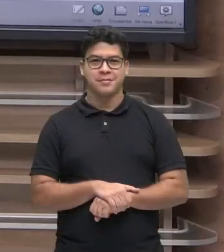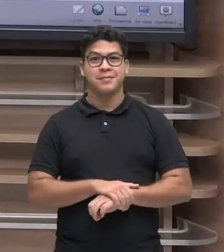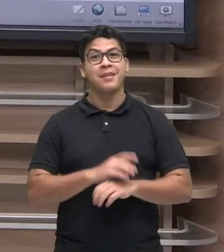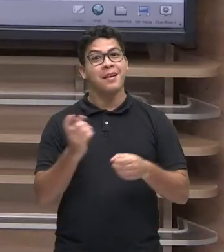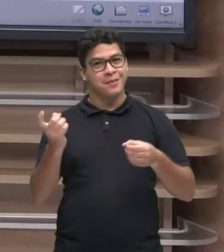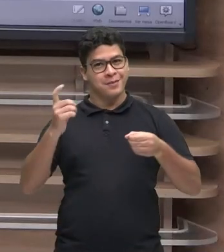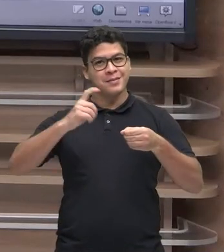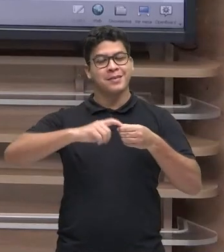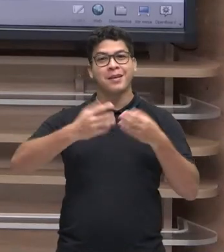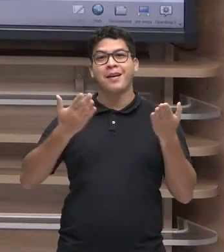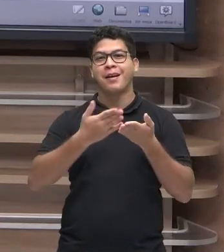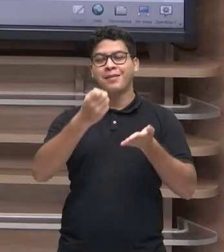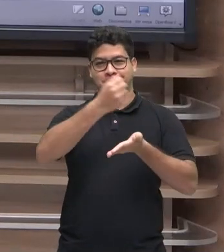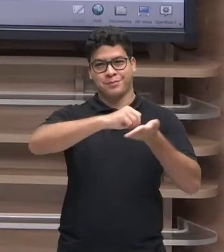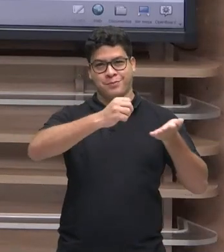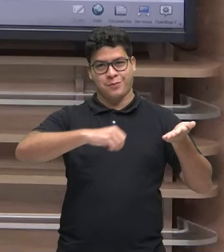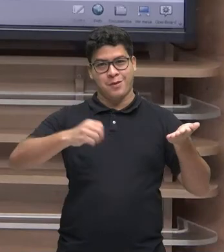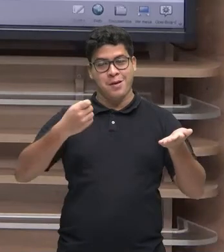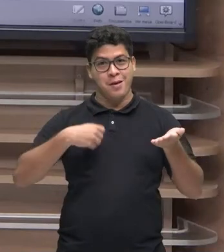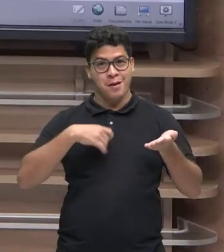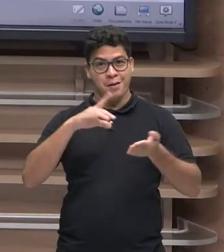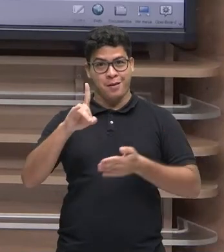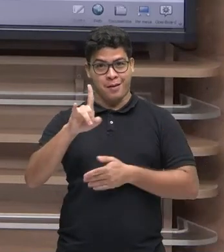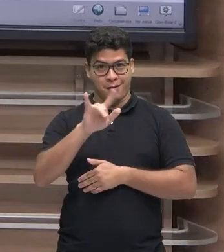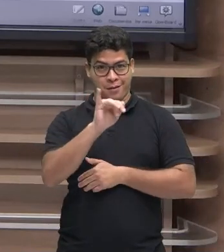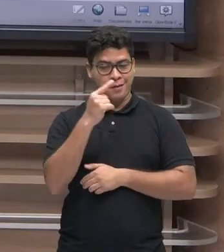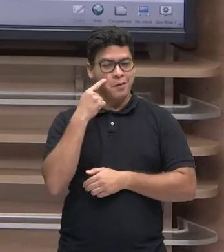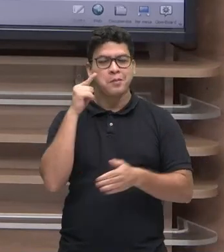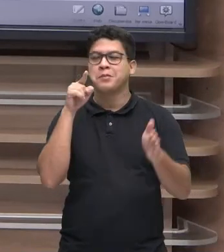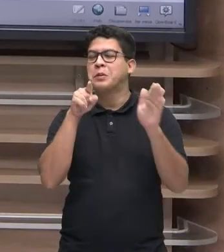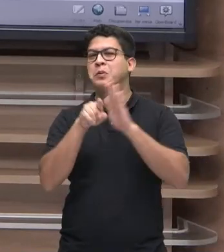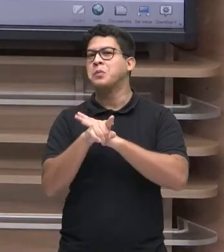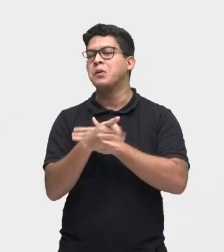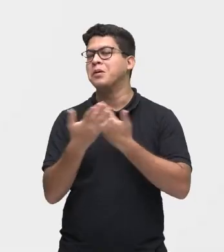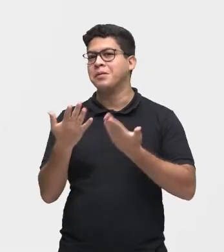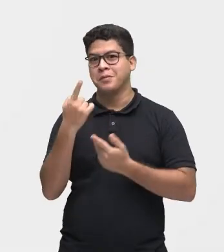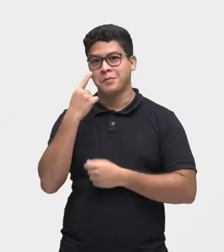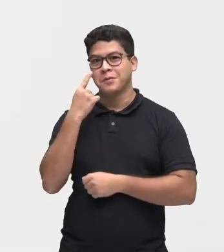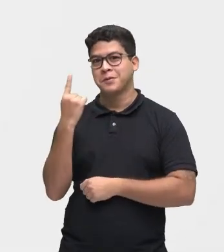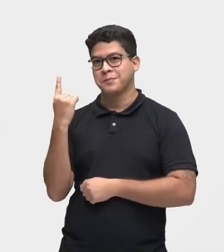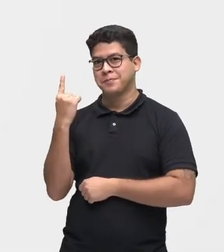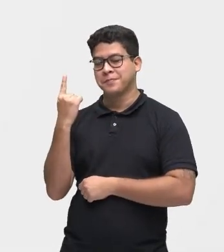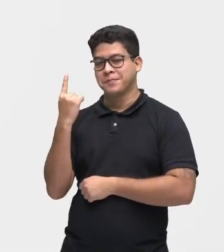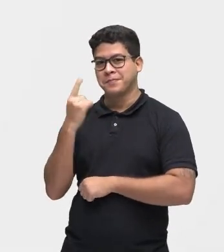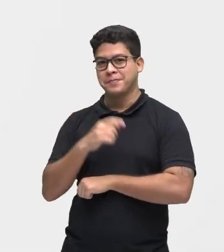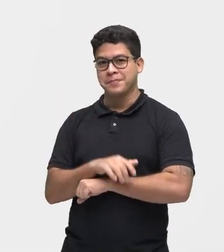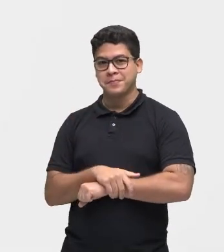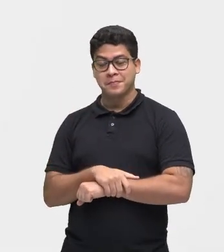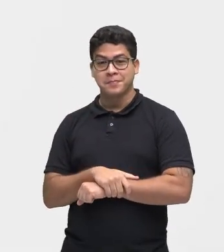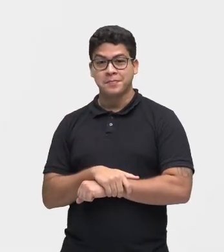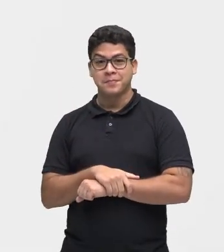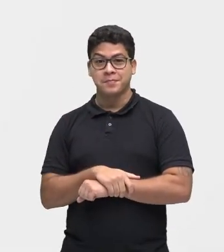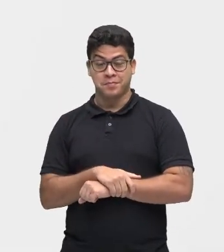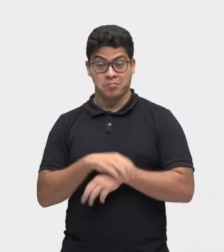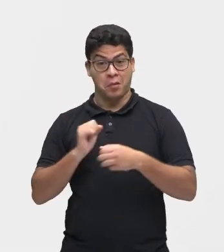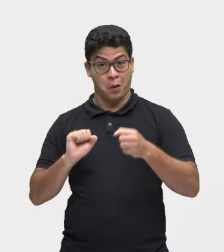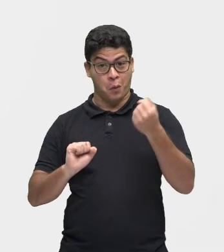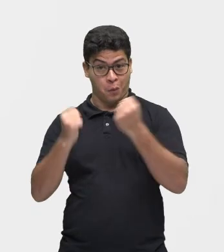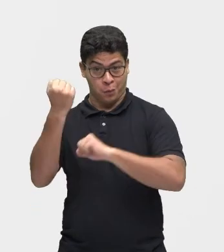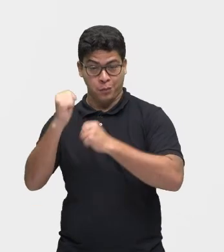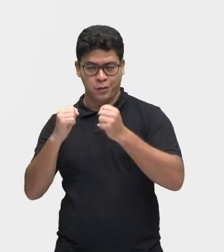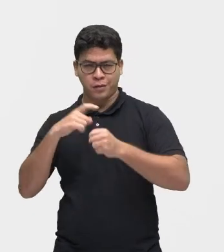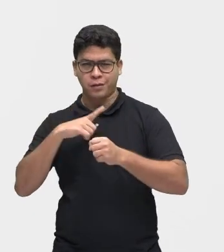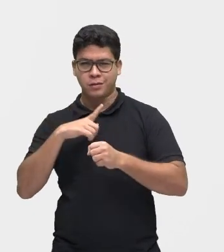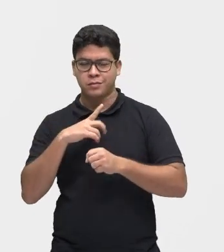Voltamos agora para o momento da correção da nossa questão. Então vamos dar uma olhada de novo. Temos aí na questão: em uma indústria,